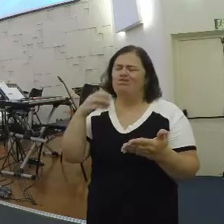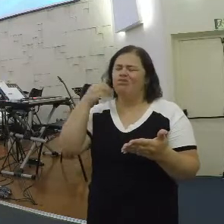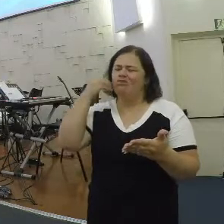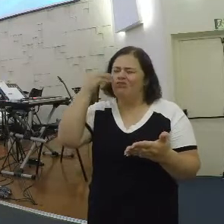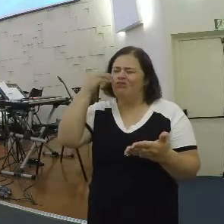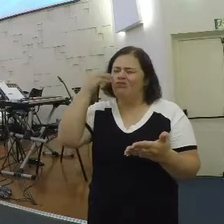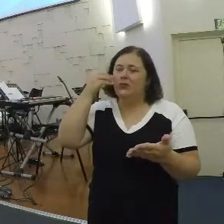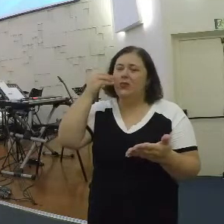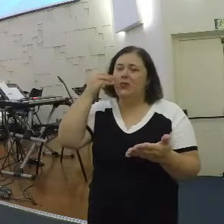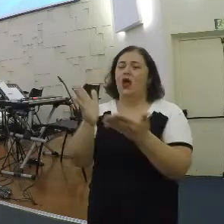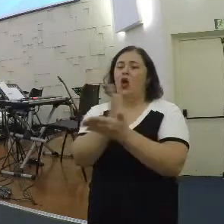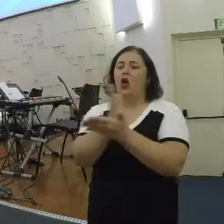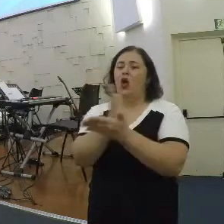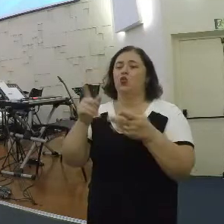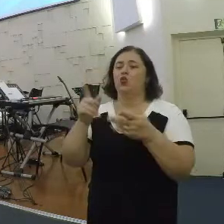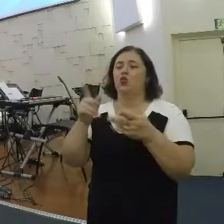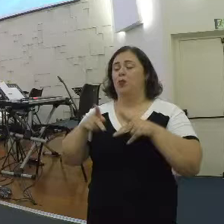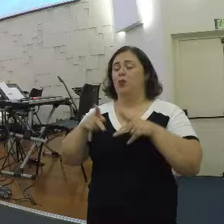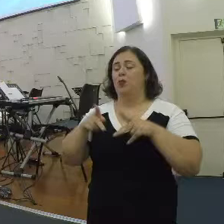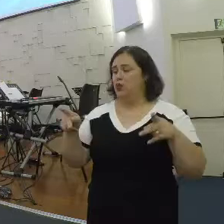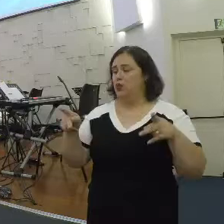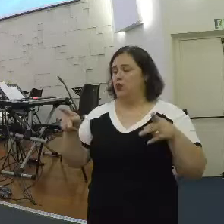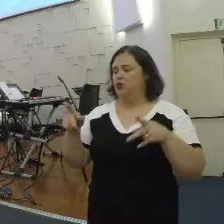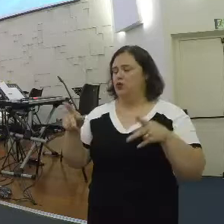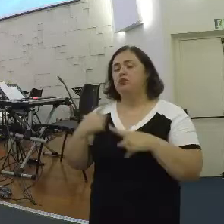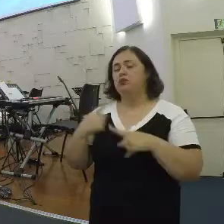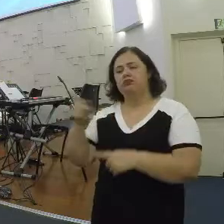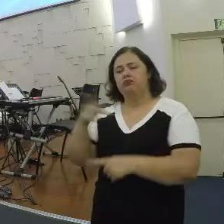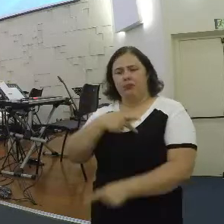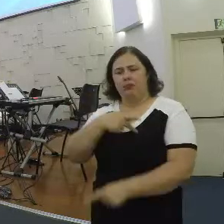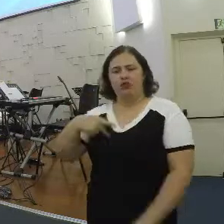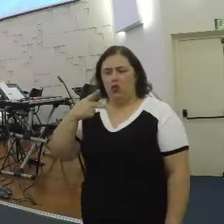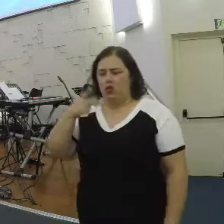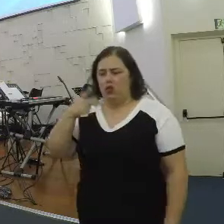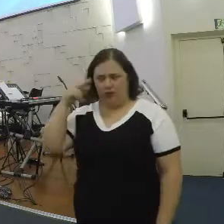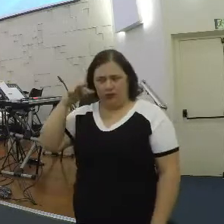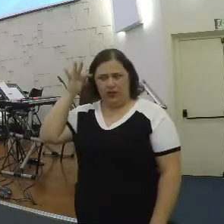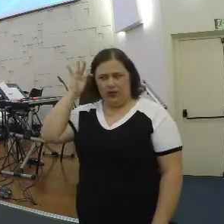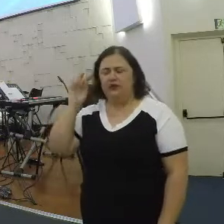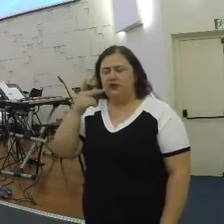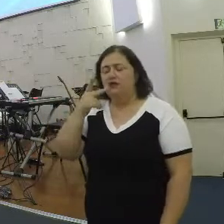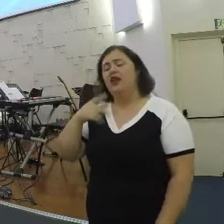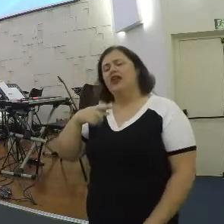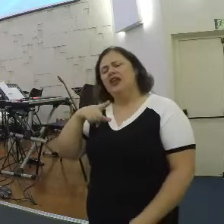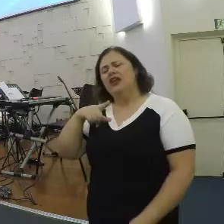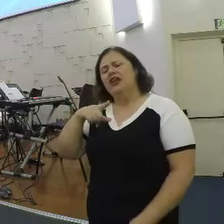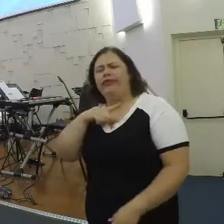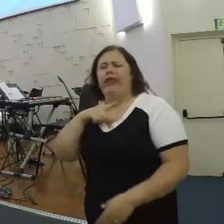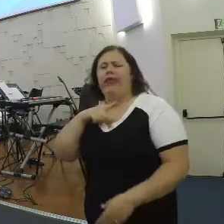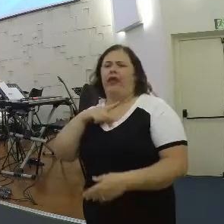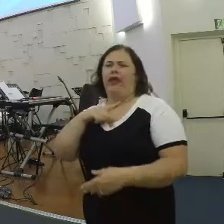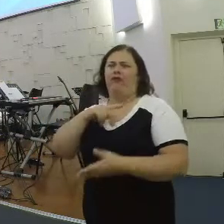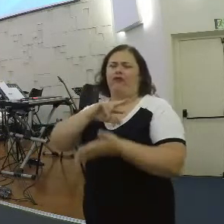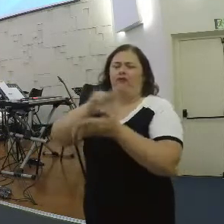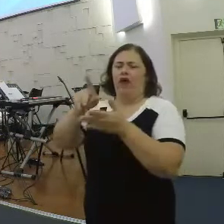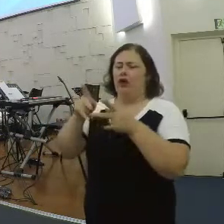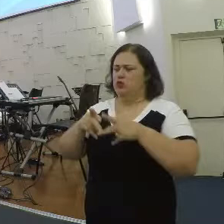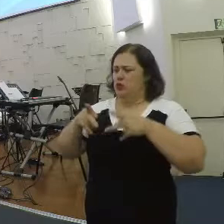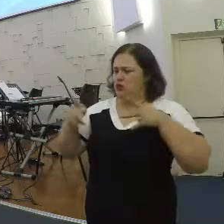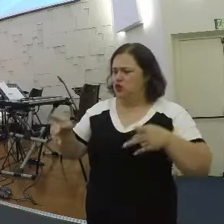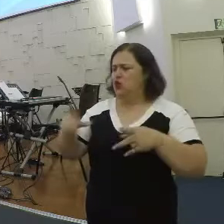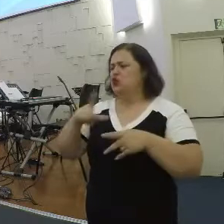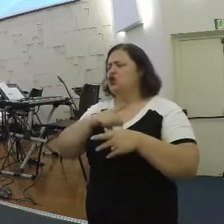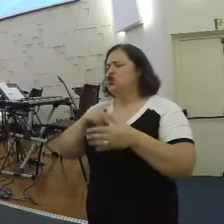alguns professores. Eu fui um estudante que teve boa relação com a maior parte dos professores,